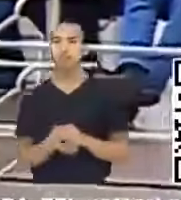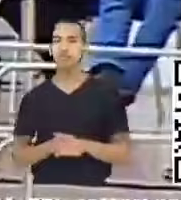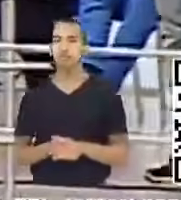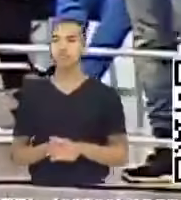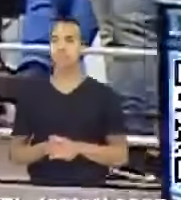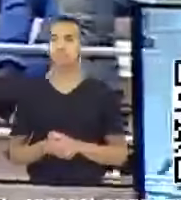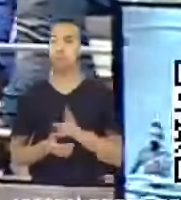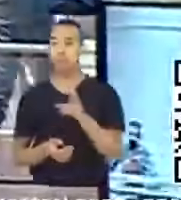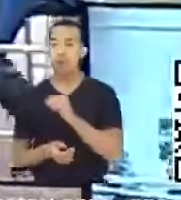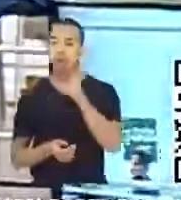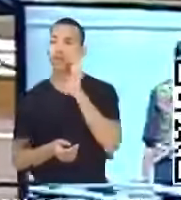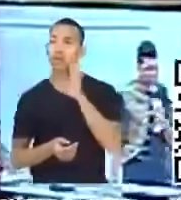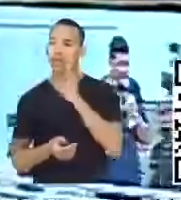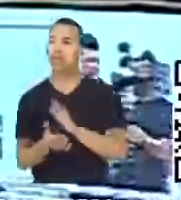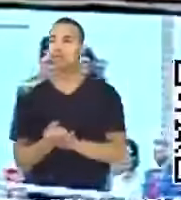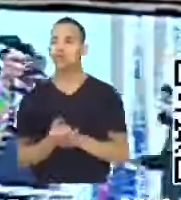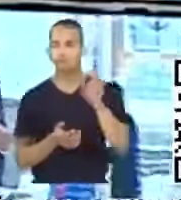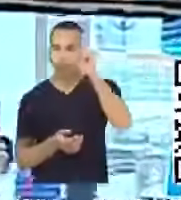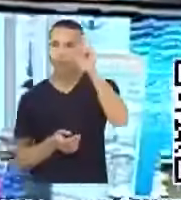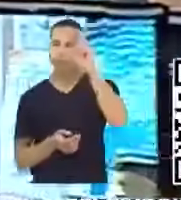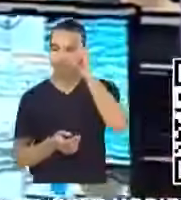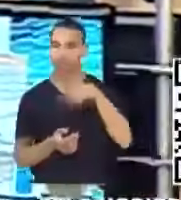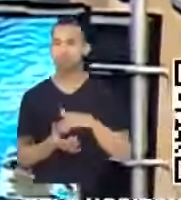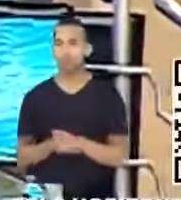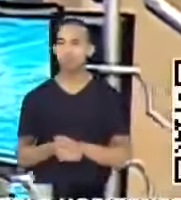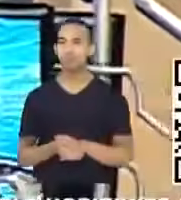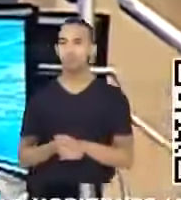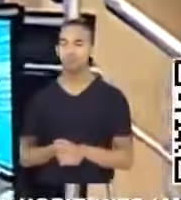que legal rapaz ele todo dia